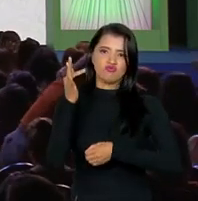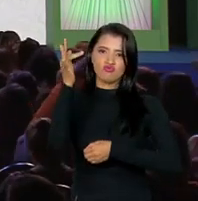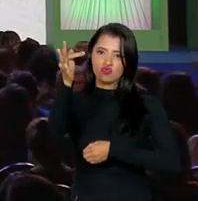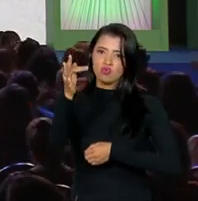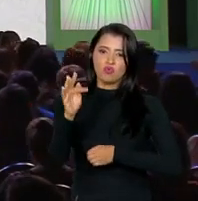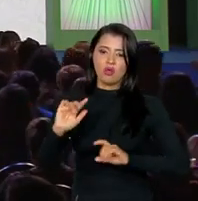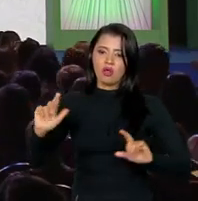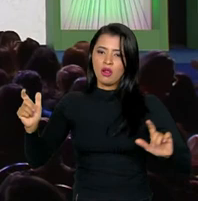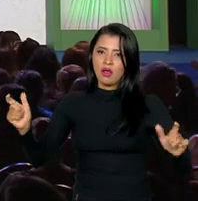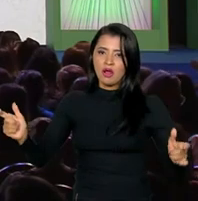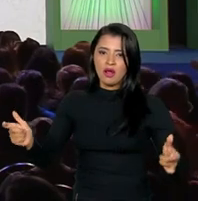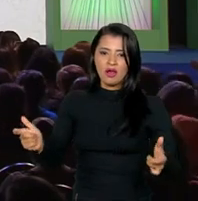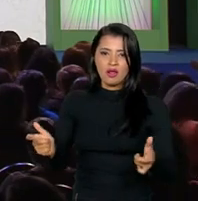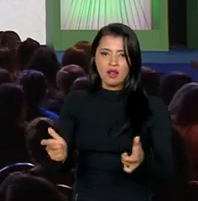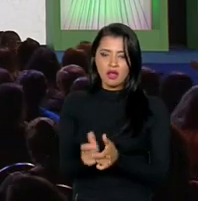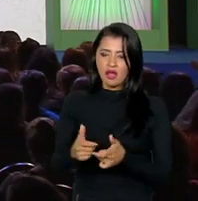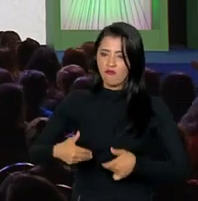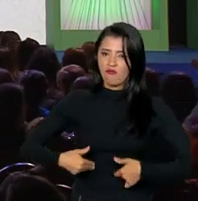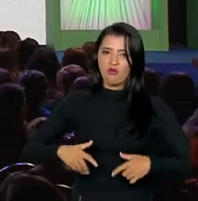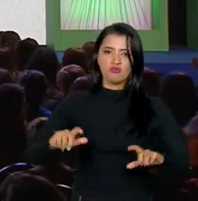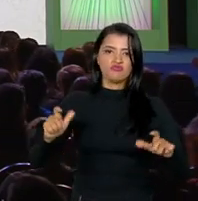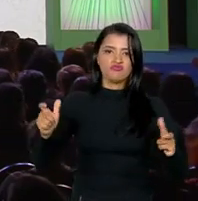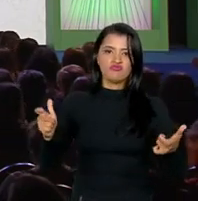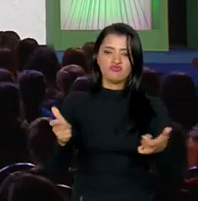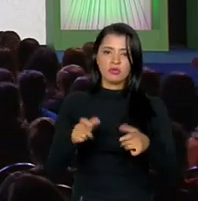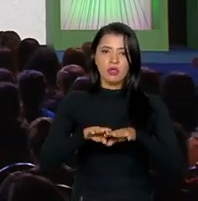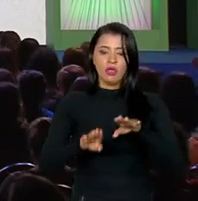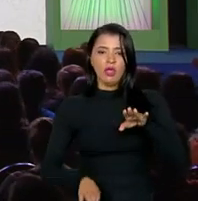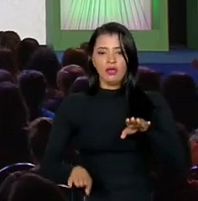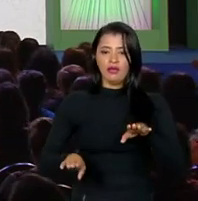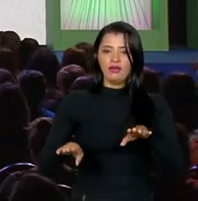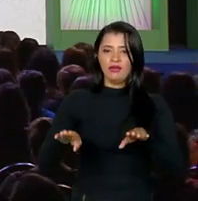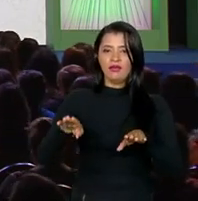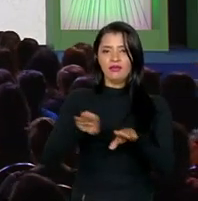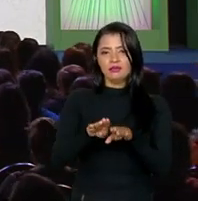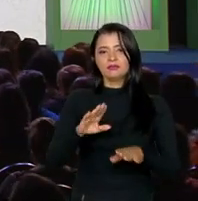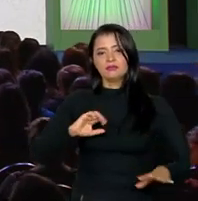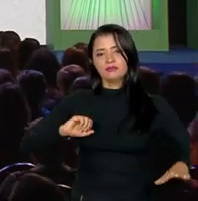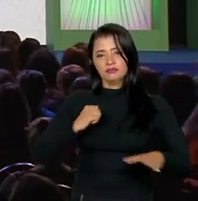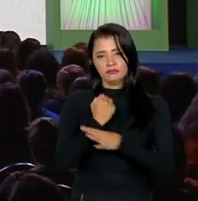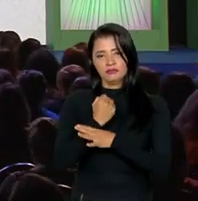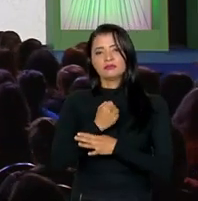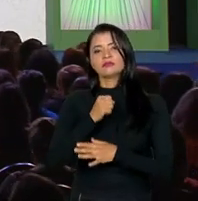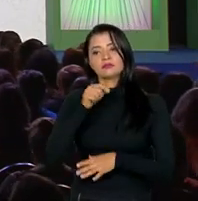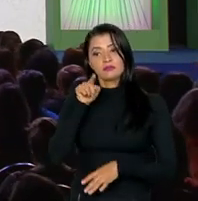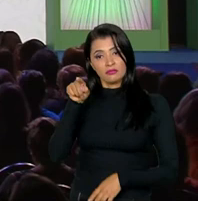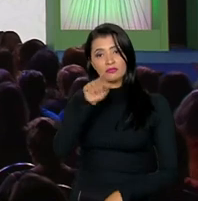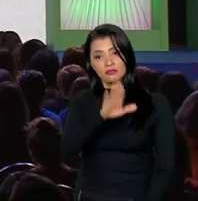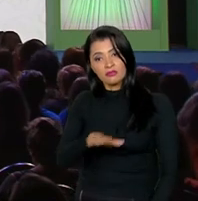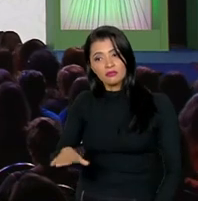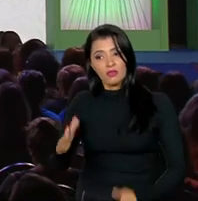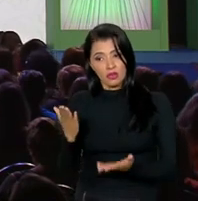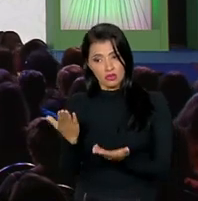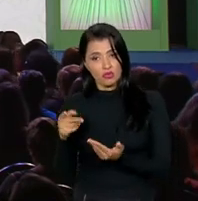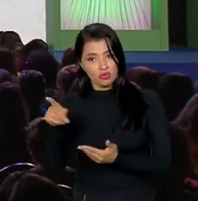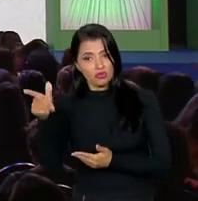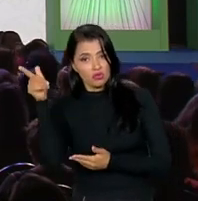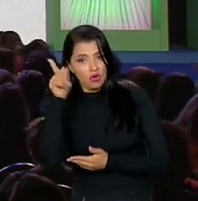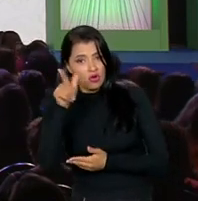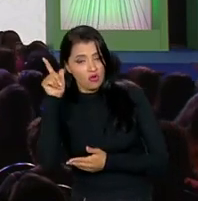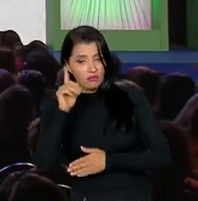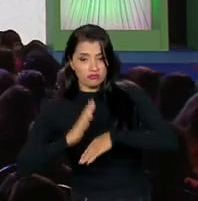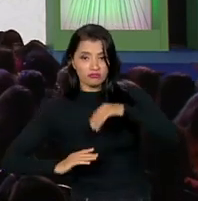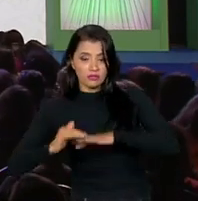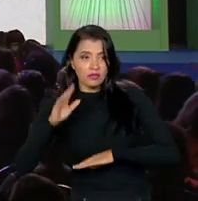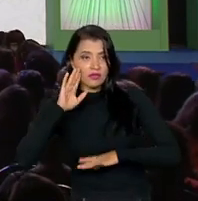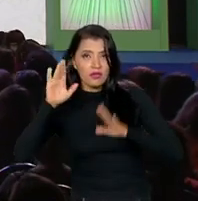combater, de fato, essa desigualdade e garantir que aquelas crianças, aqueles jovens possam colocar em prática